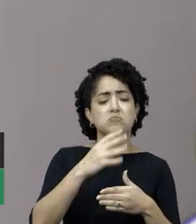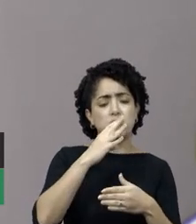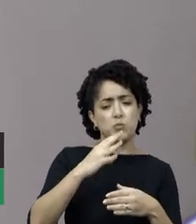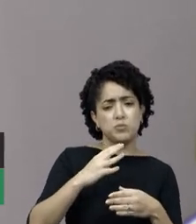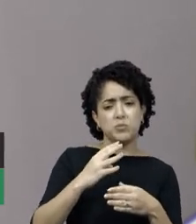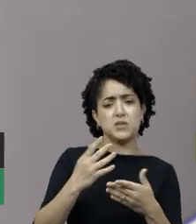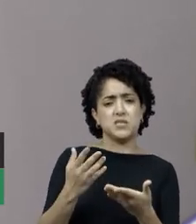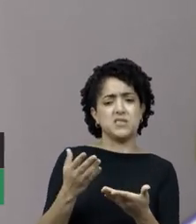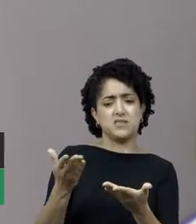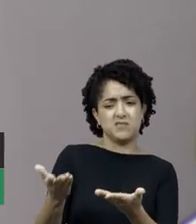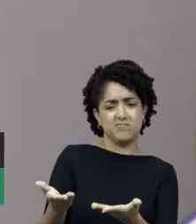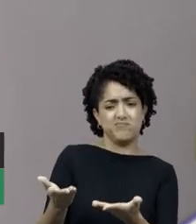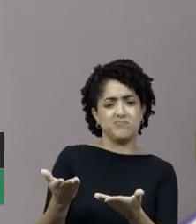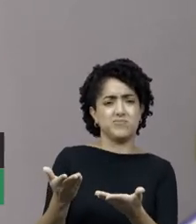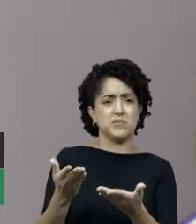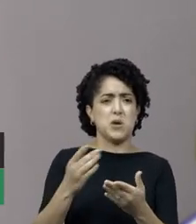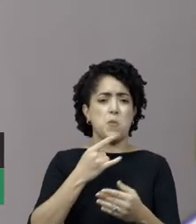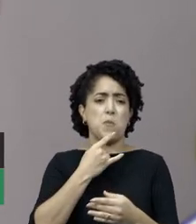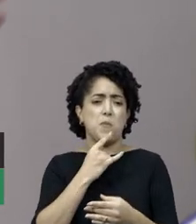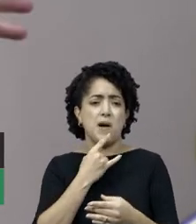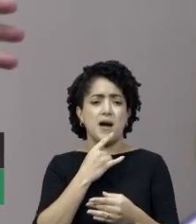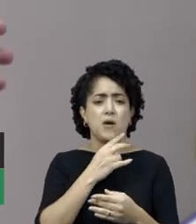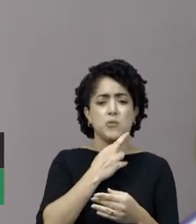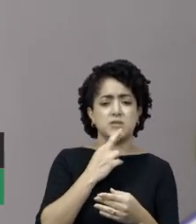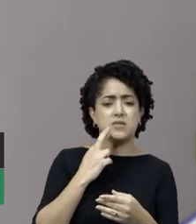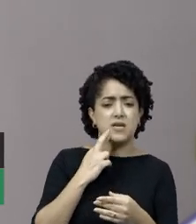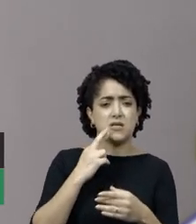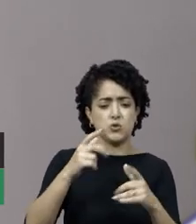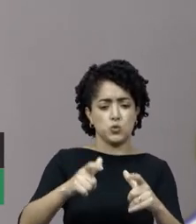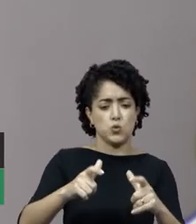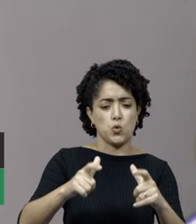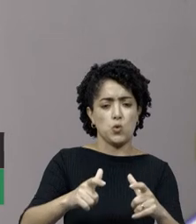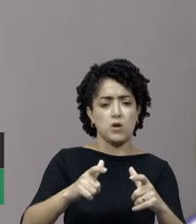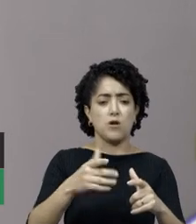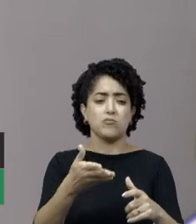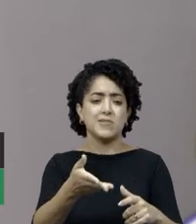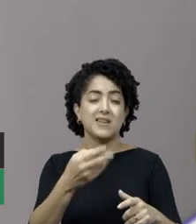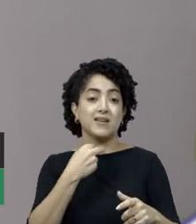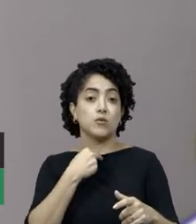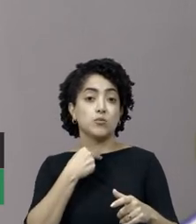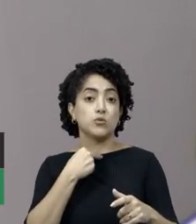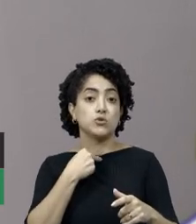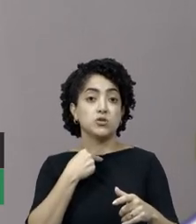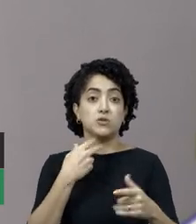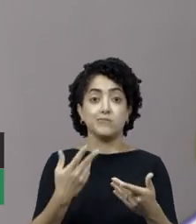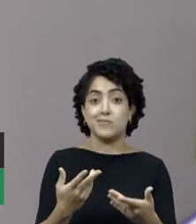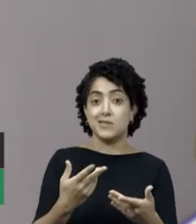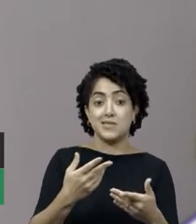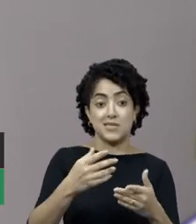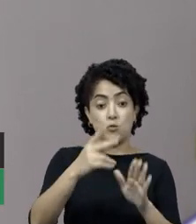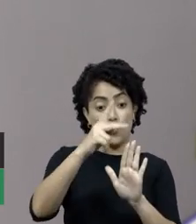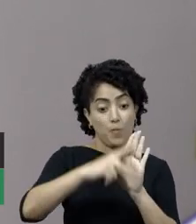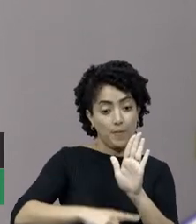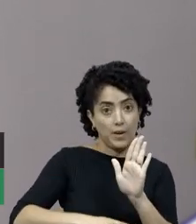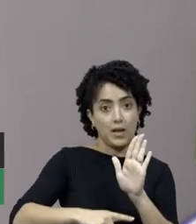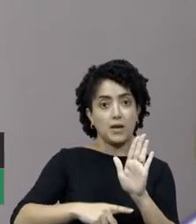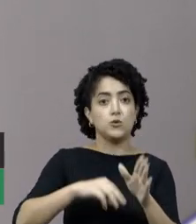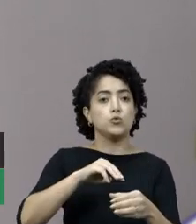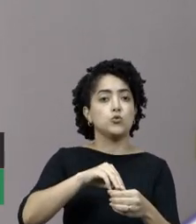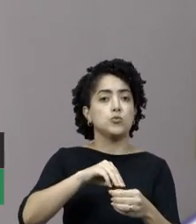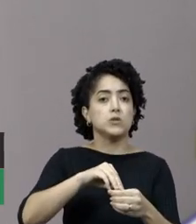porque ele quis botar um bar, um restaurante, sei lá, num local que não podia. Não podia porque o plano diretor do município